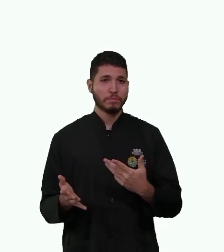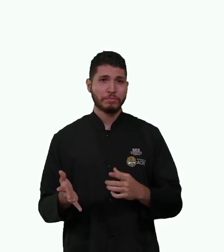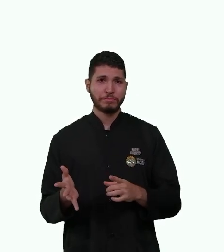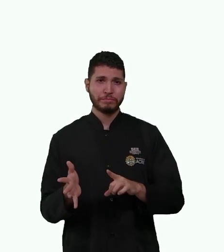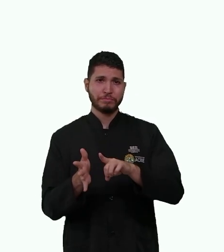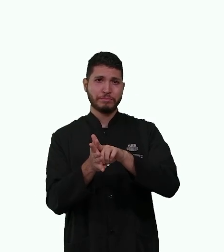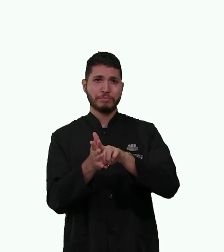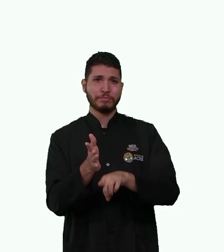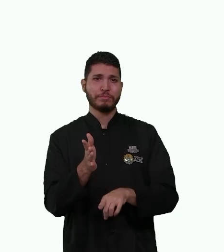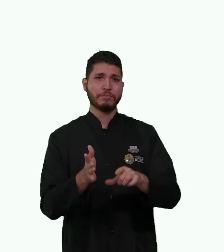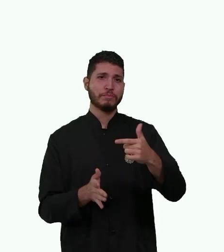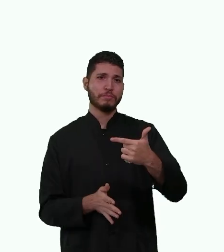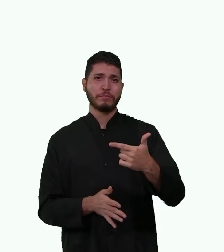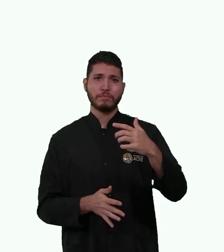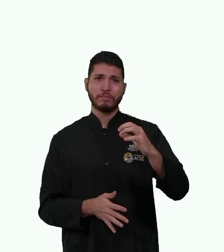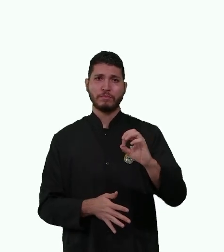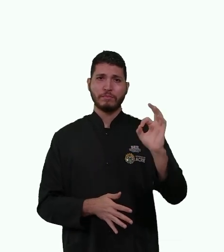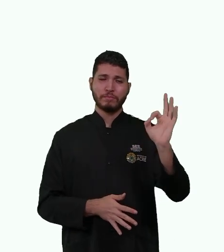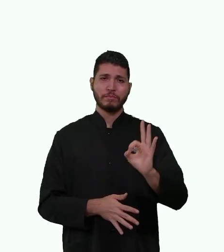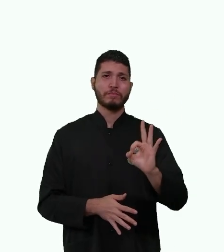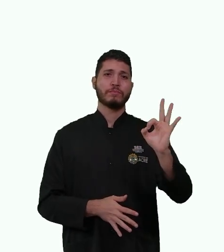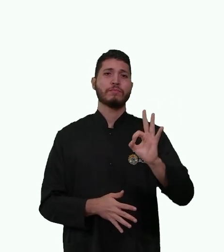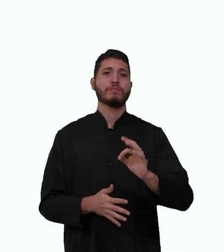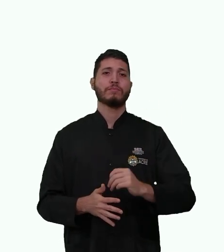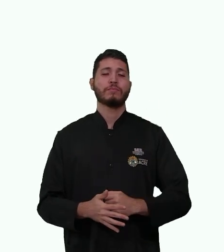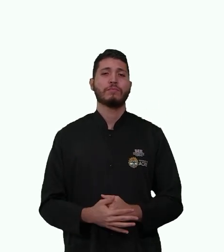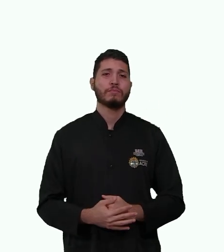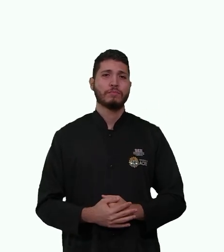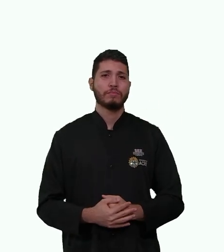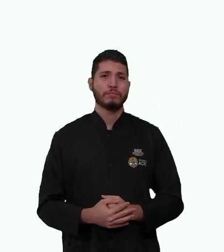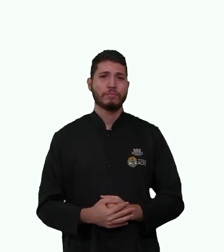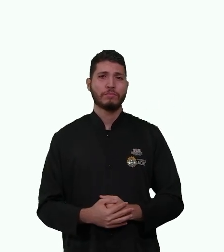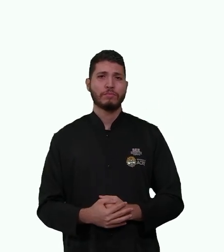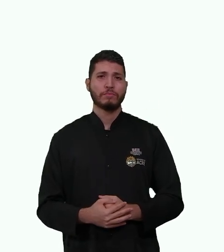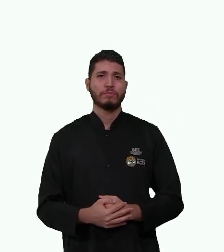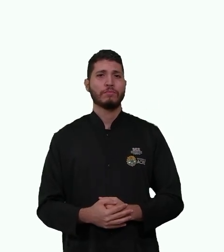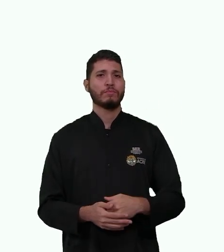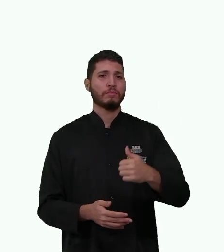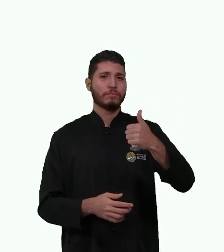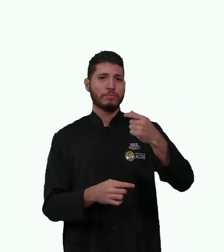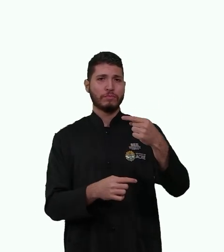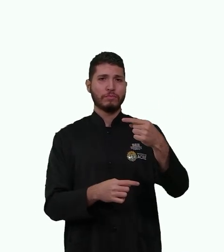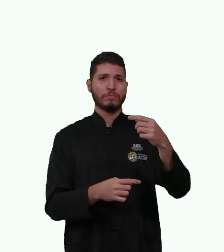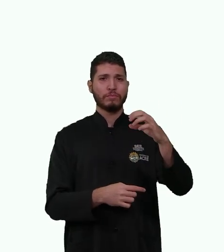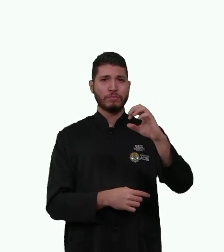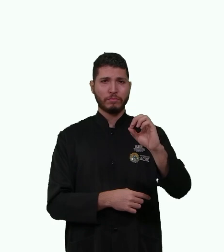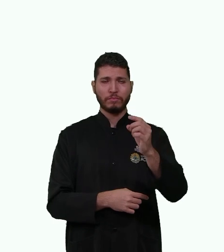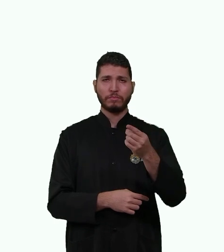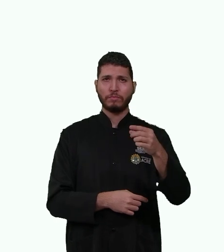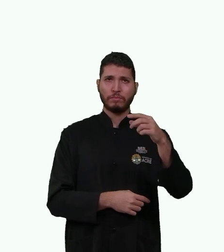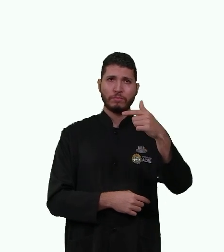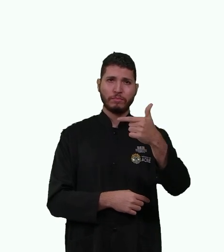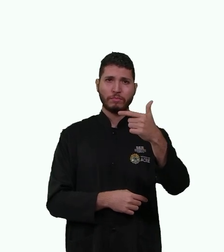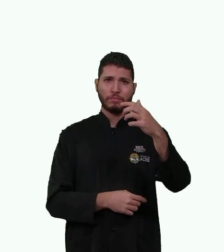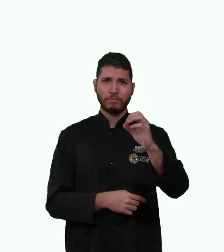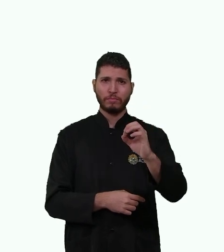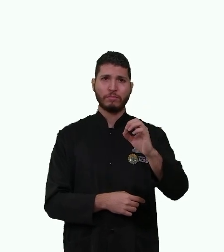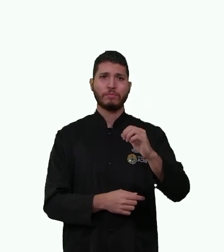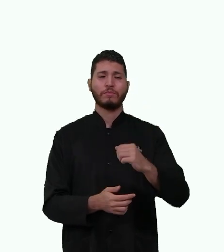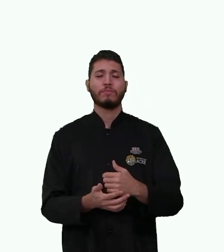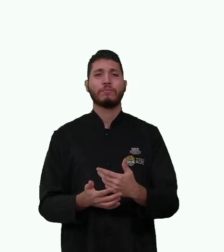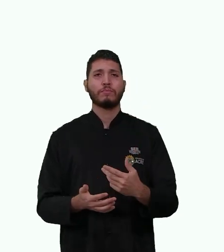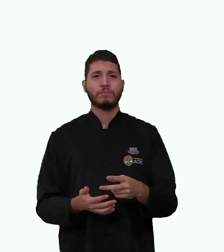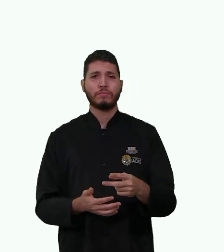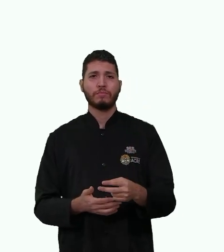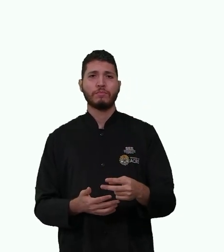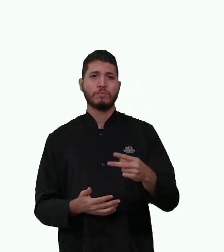eu vou calcular no fator de multiplicação? Isso será 1 menos 0,20, que é o 20%, e isso vai dar pra gente